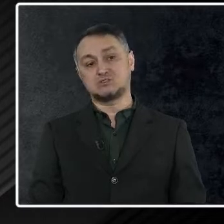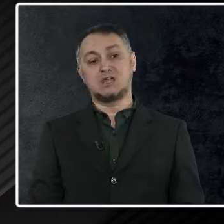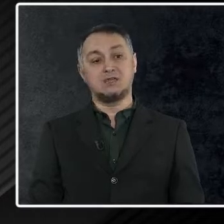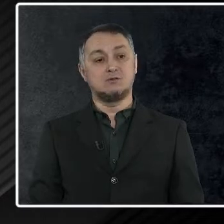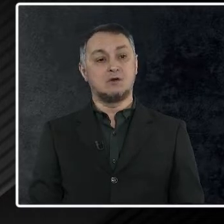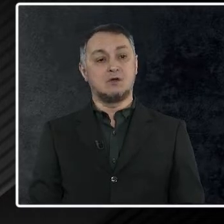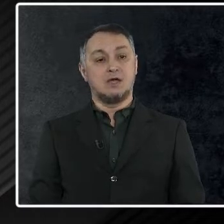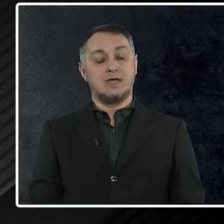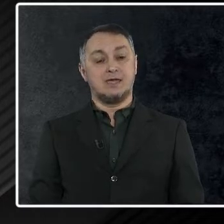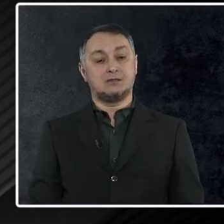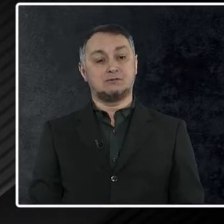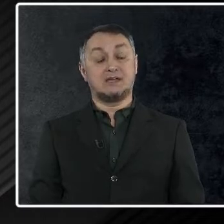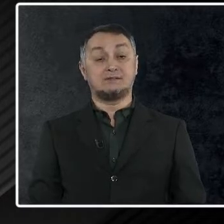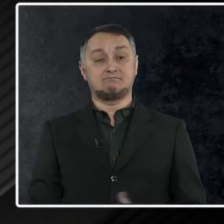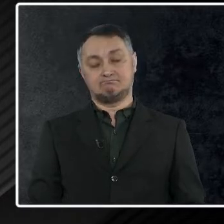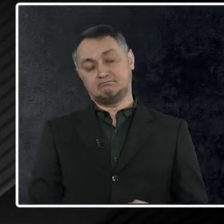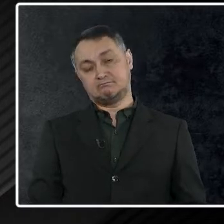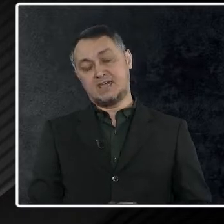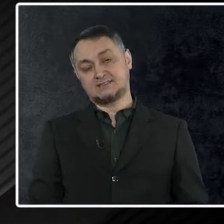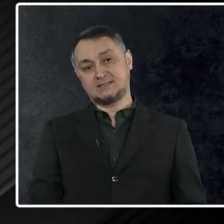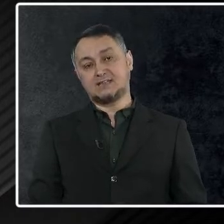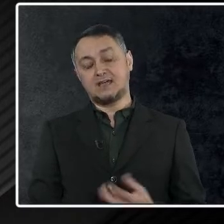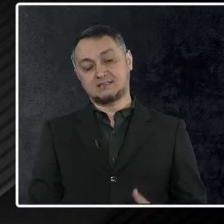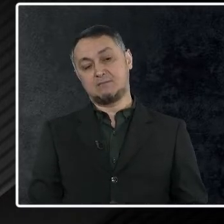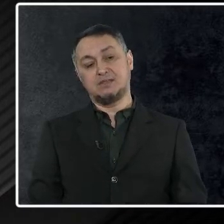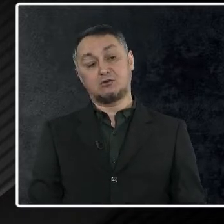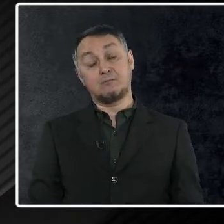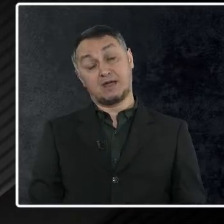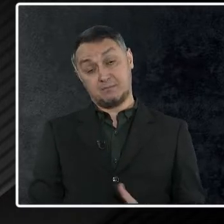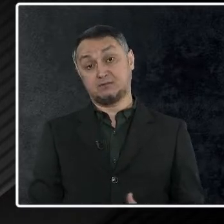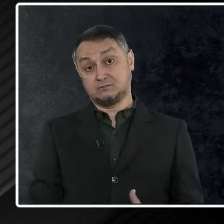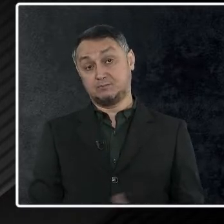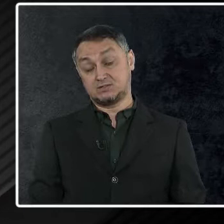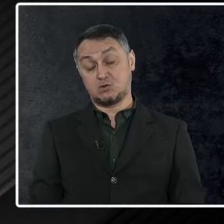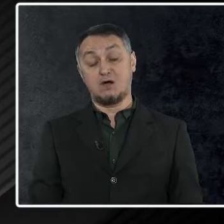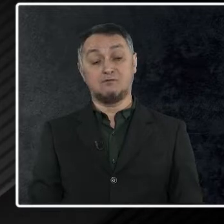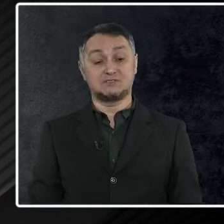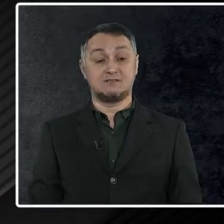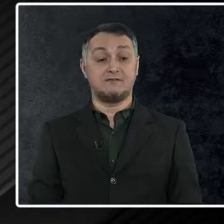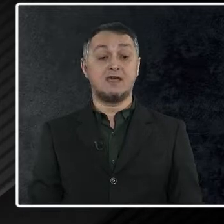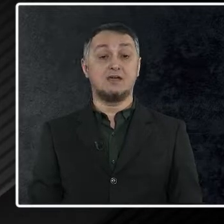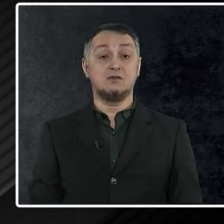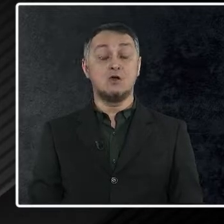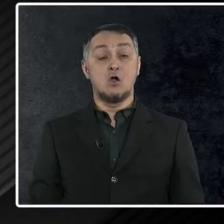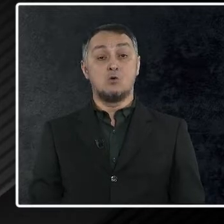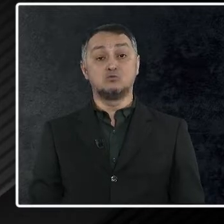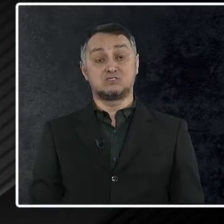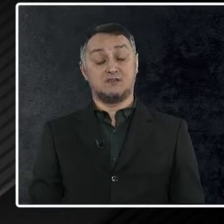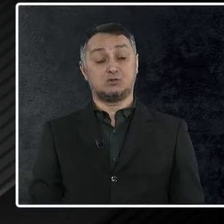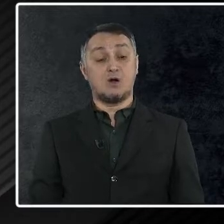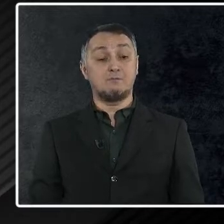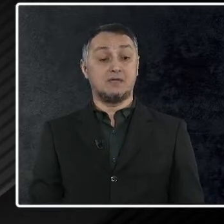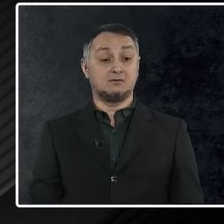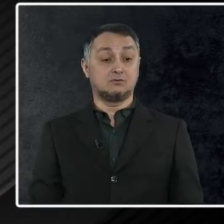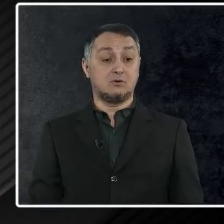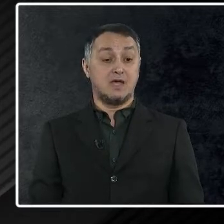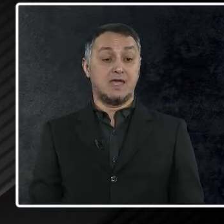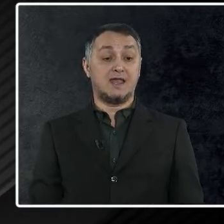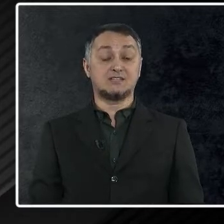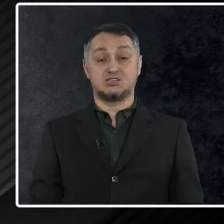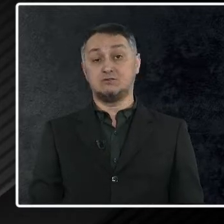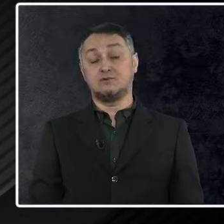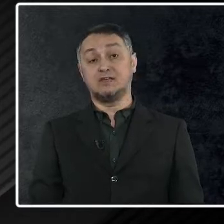do custeio da receita recebida com pagamento de pessoal, você vê aí um